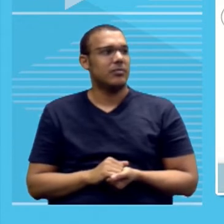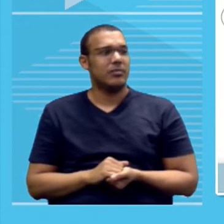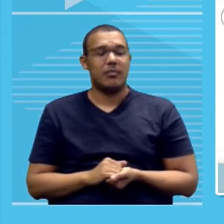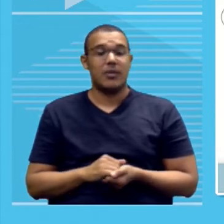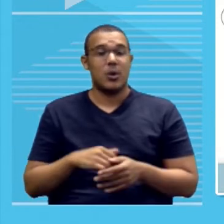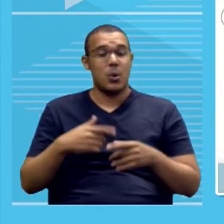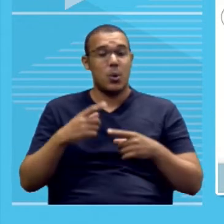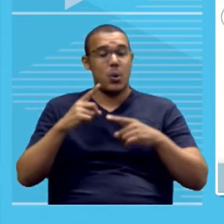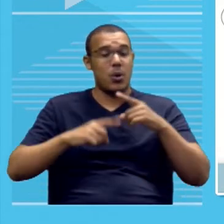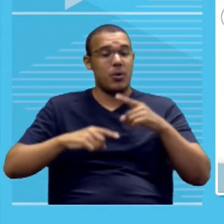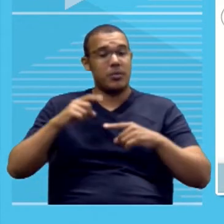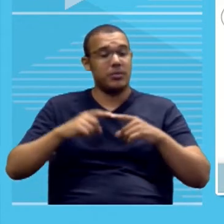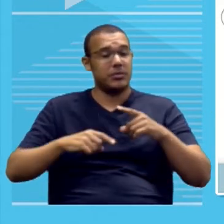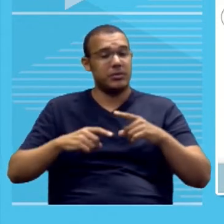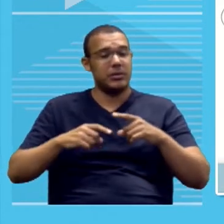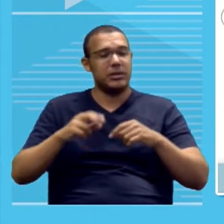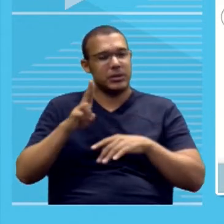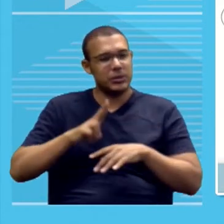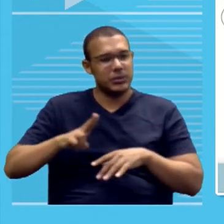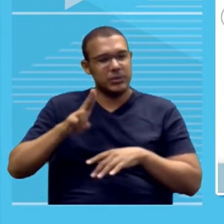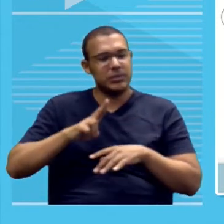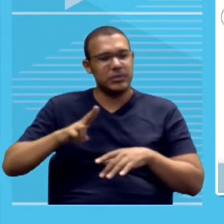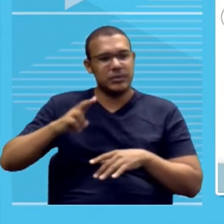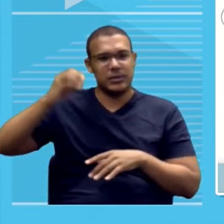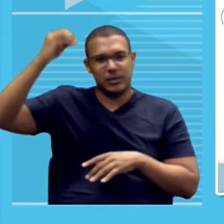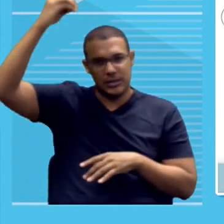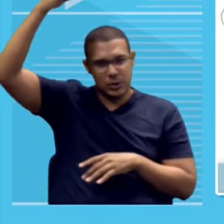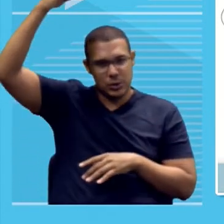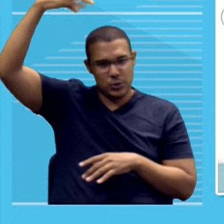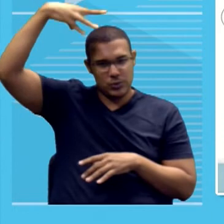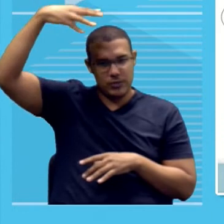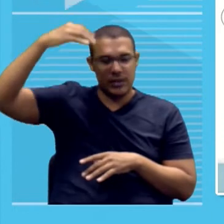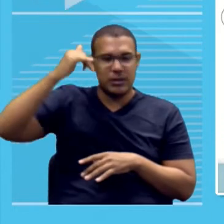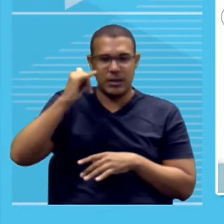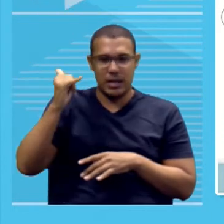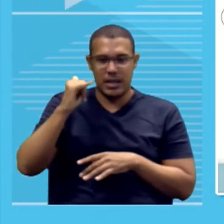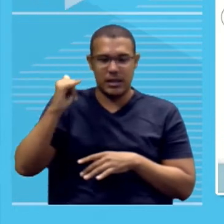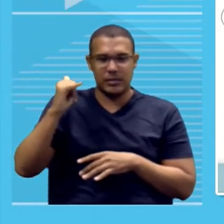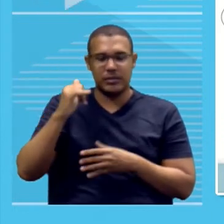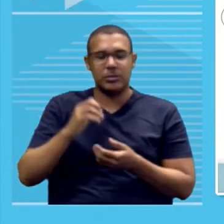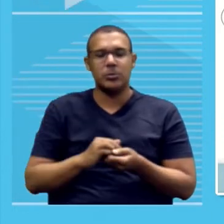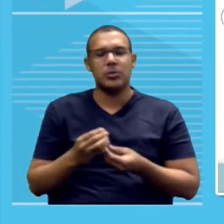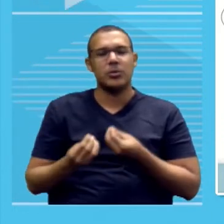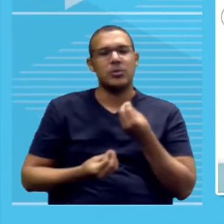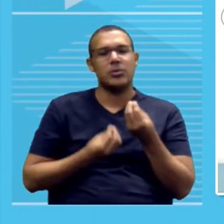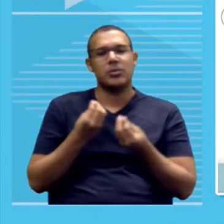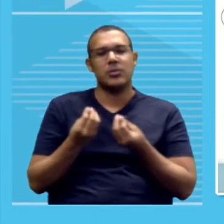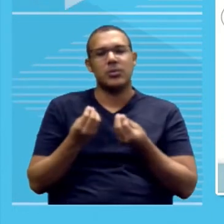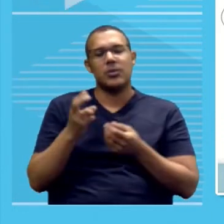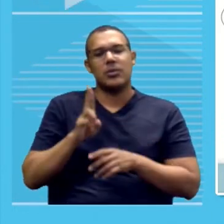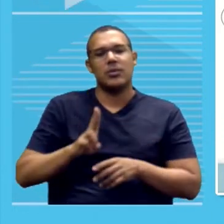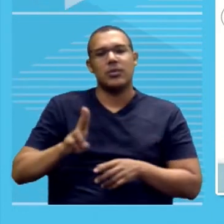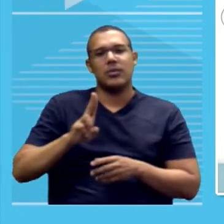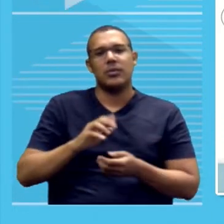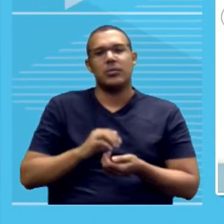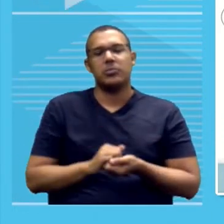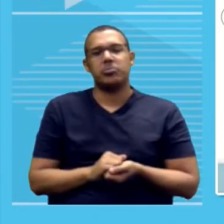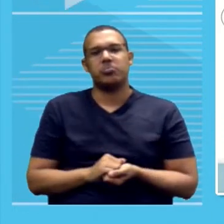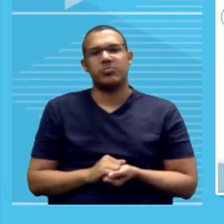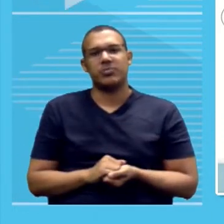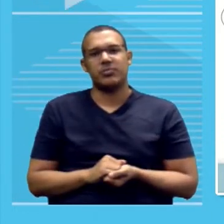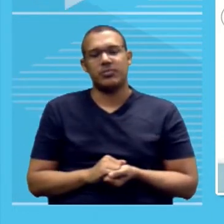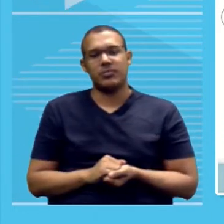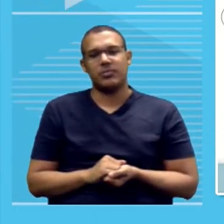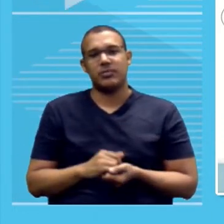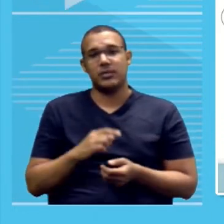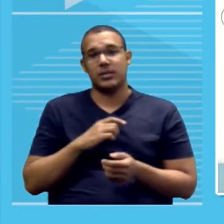outro aparelho muito comum que a gente vê são os chuveiros elétricos. Como é que funciona um chuveiro elétrico? O chuveiro elétrico possui na